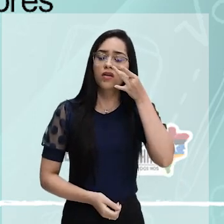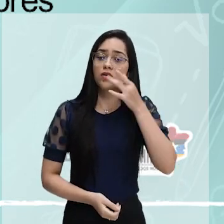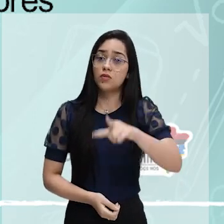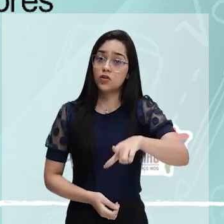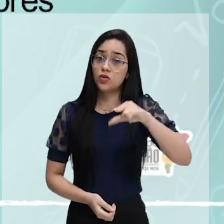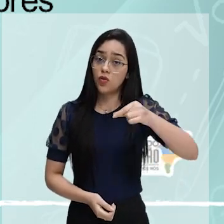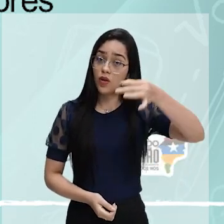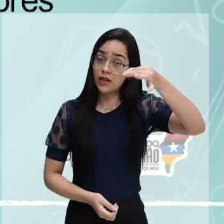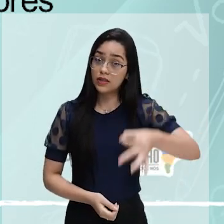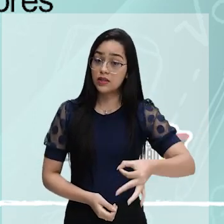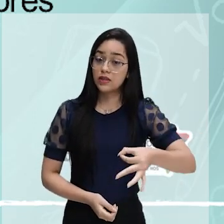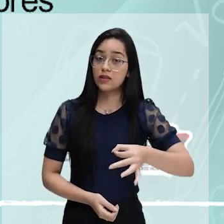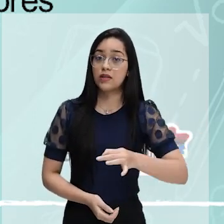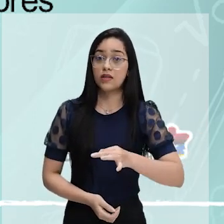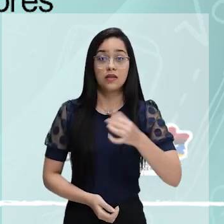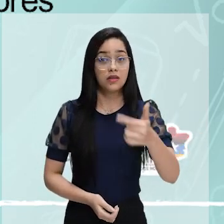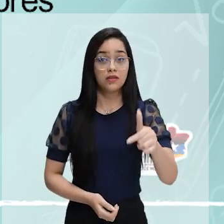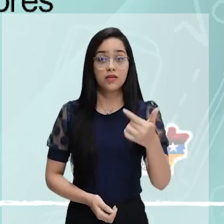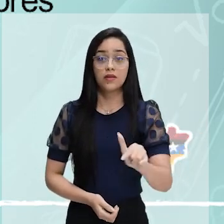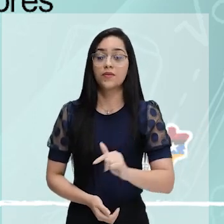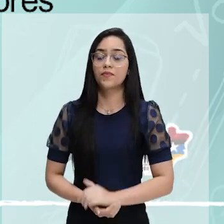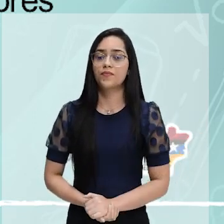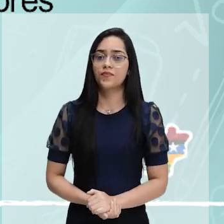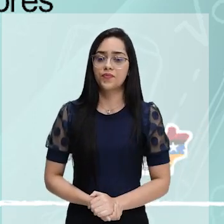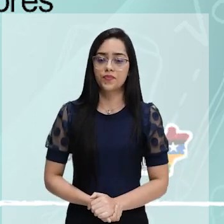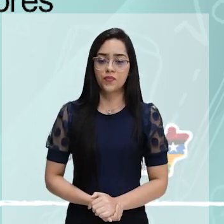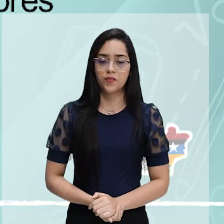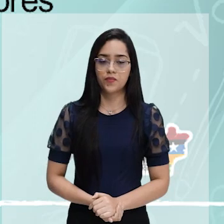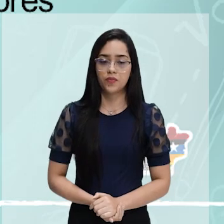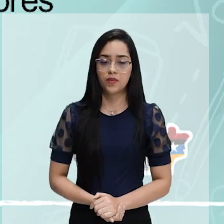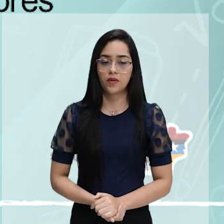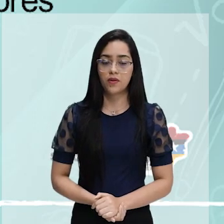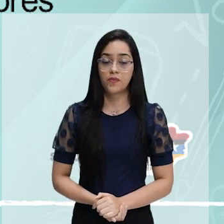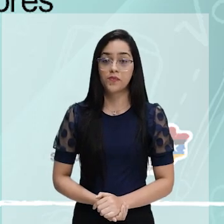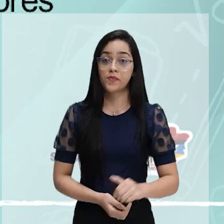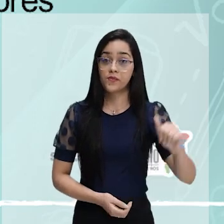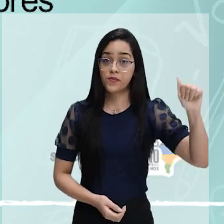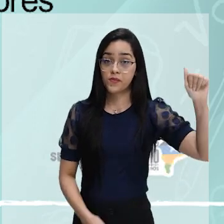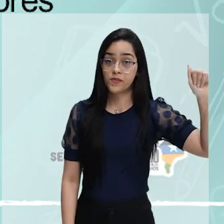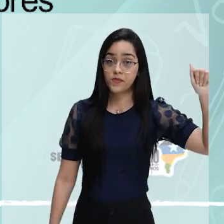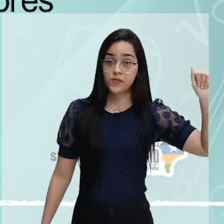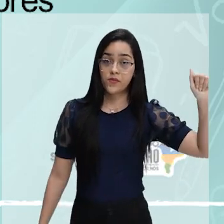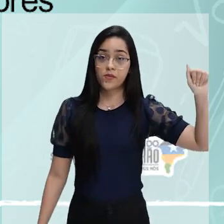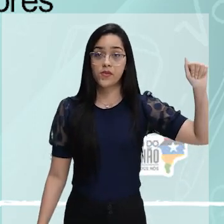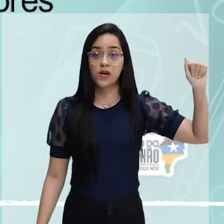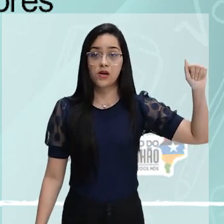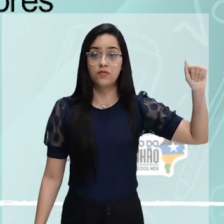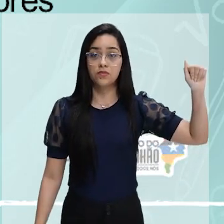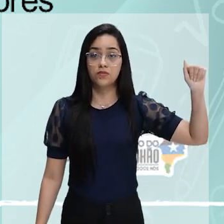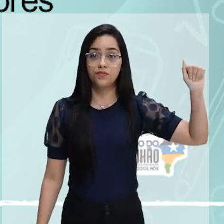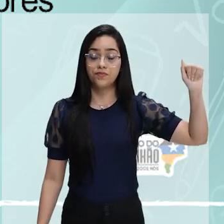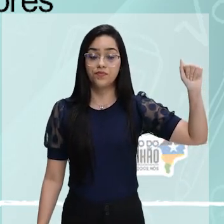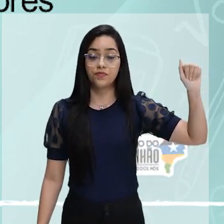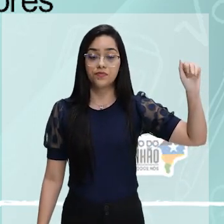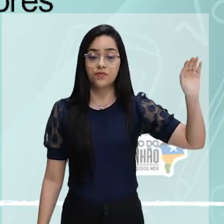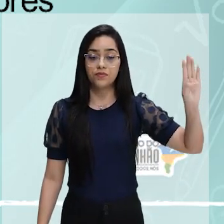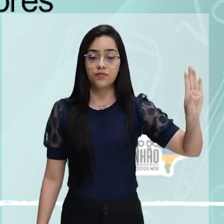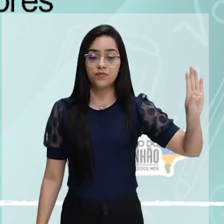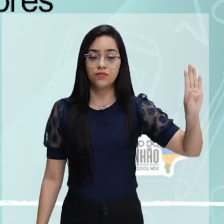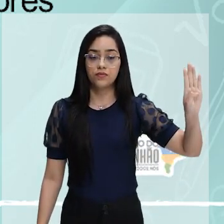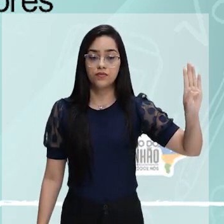assinale a alternativa incorreta. Letra A. O realismo surgiu na Europa como reação ao